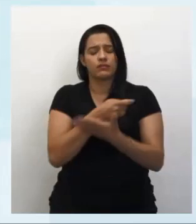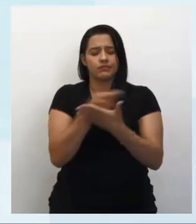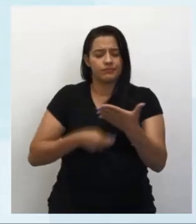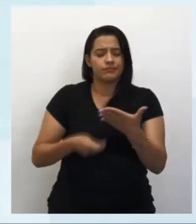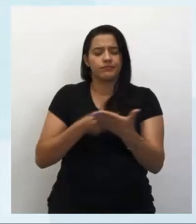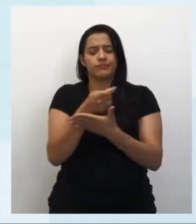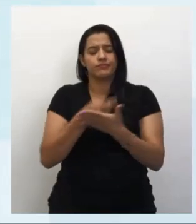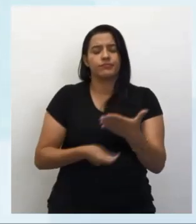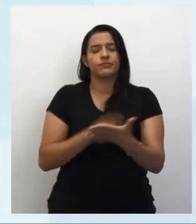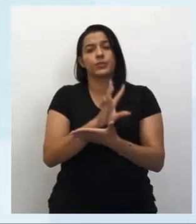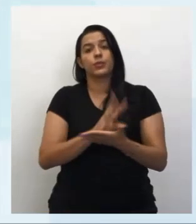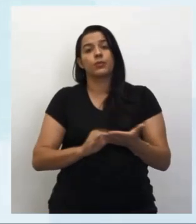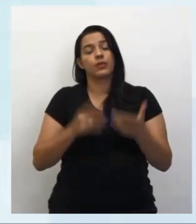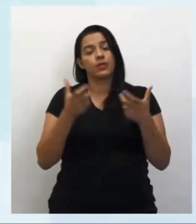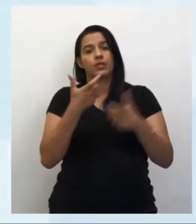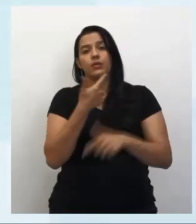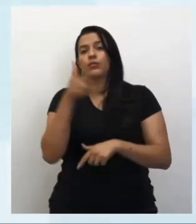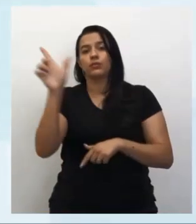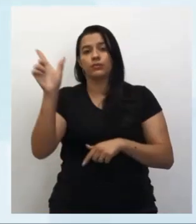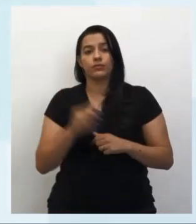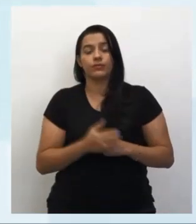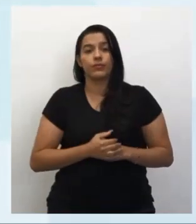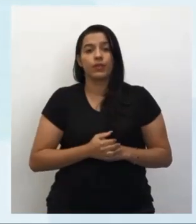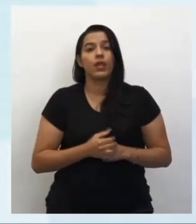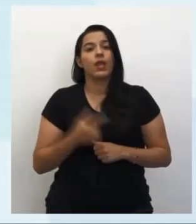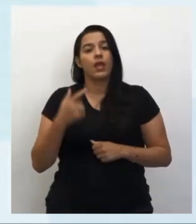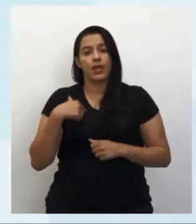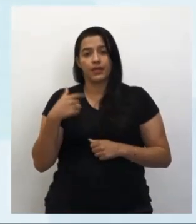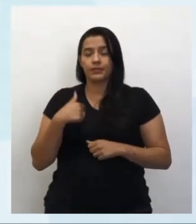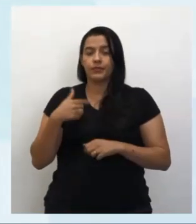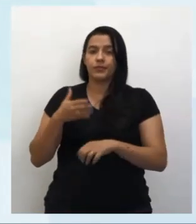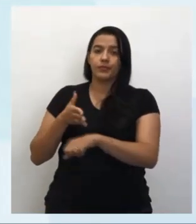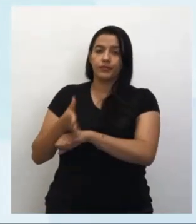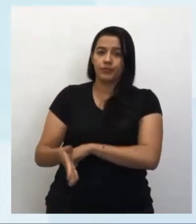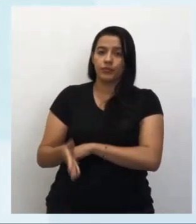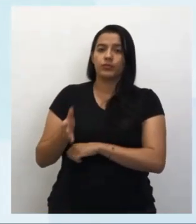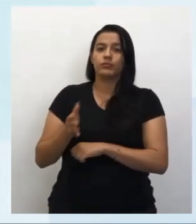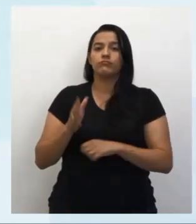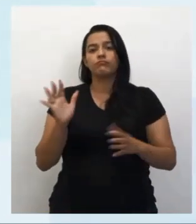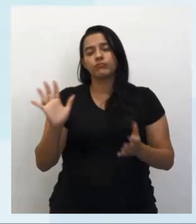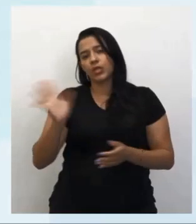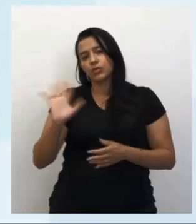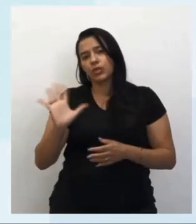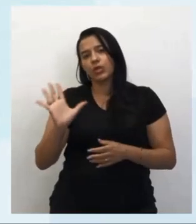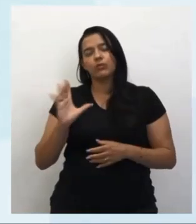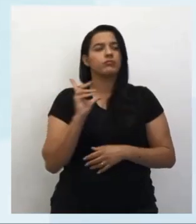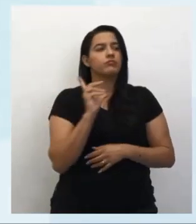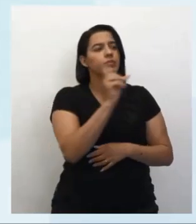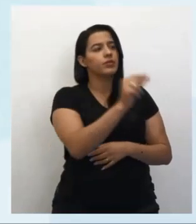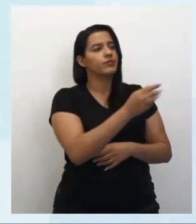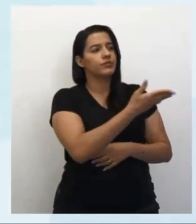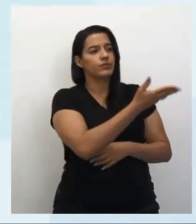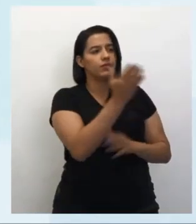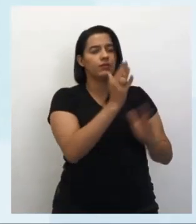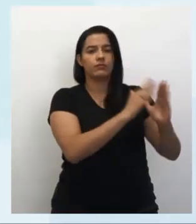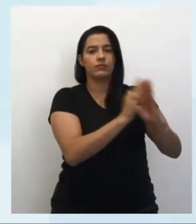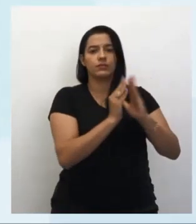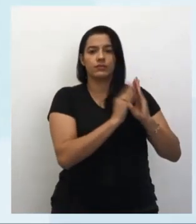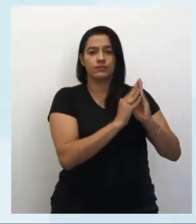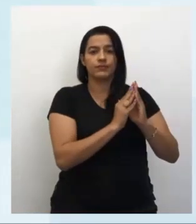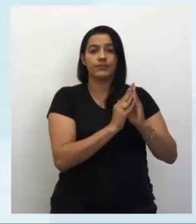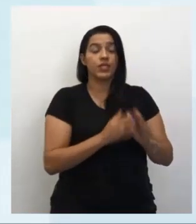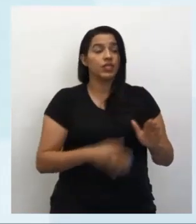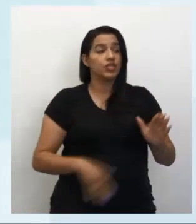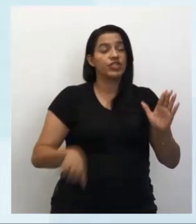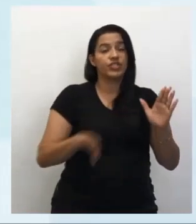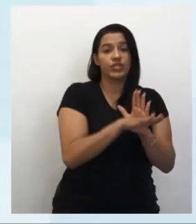fórmulas eclesiásticas. Vim à corte despedir-me de um irmão e segui para a vila. Chegando à